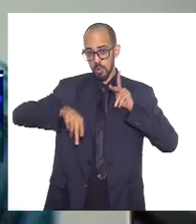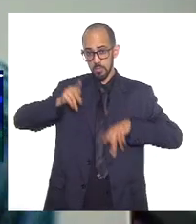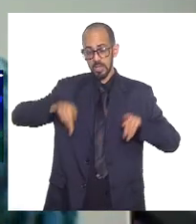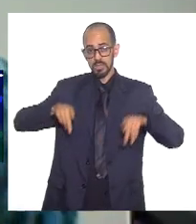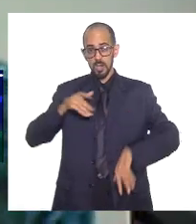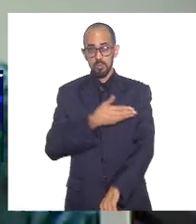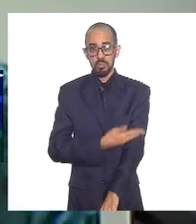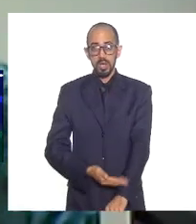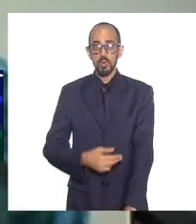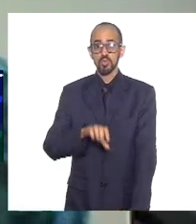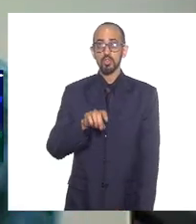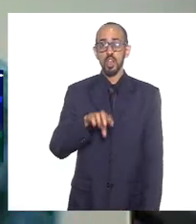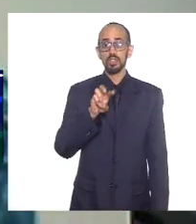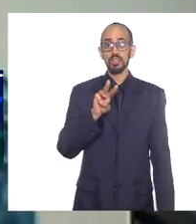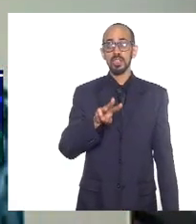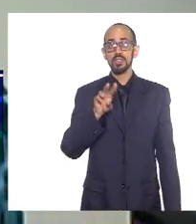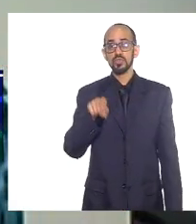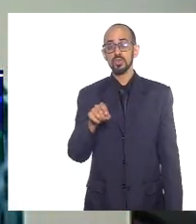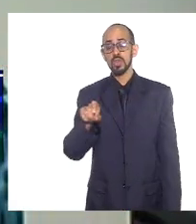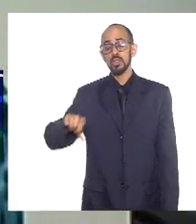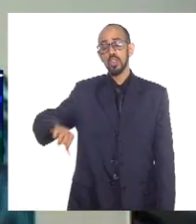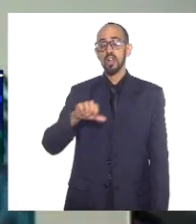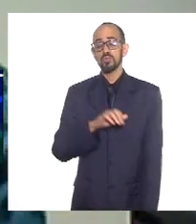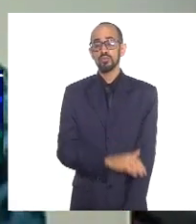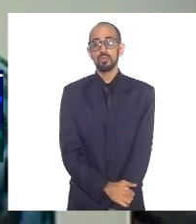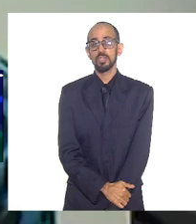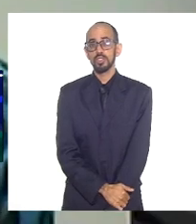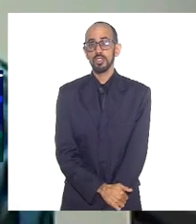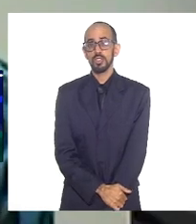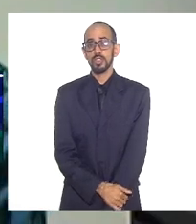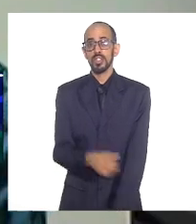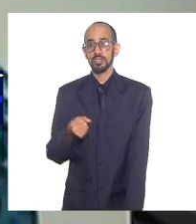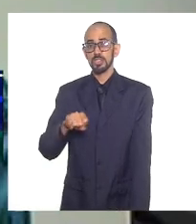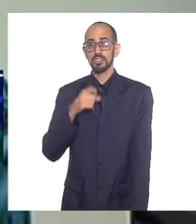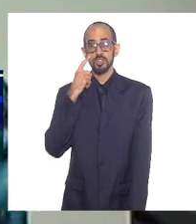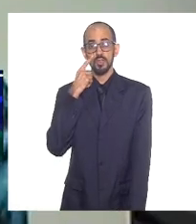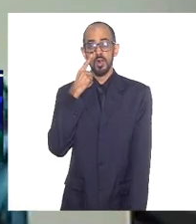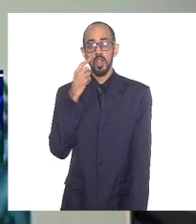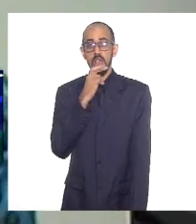apenas 3,9%. Quando a gente vai ver o ensino médio,